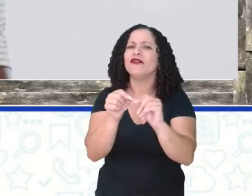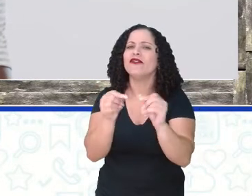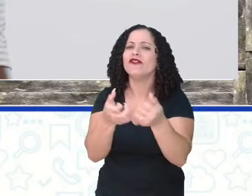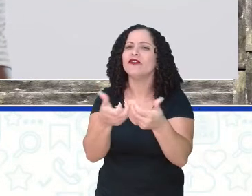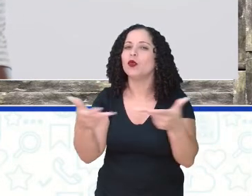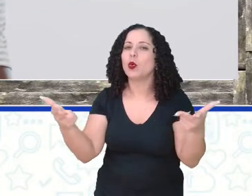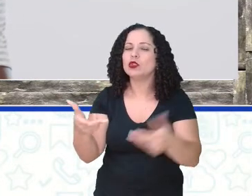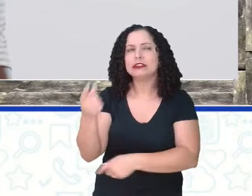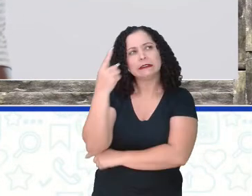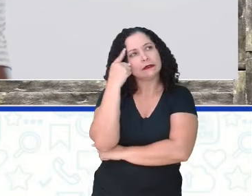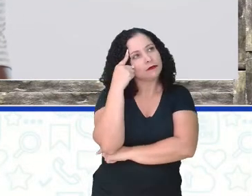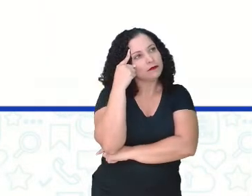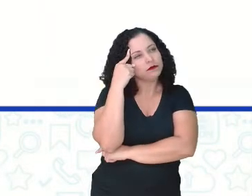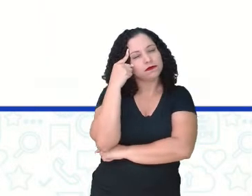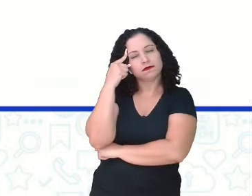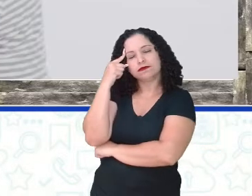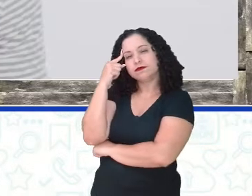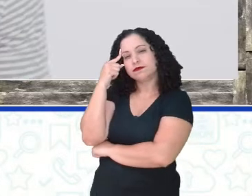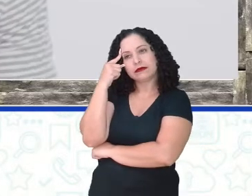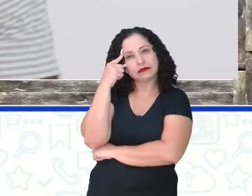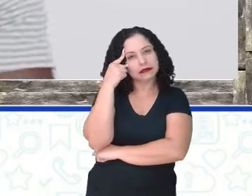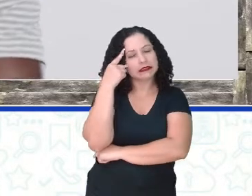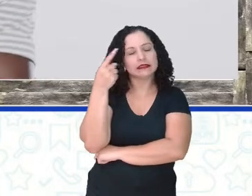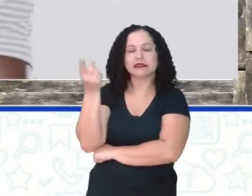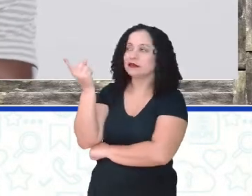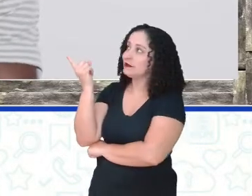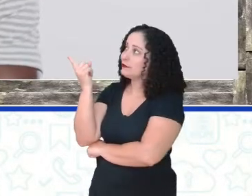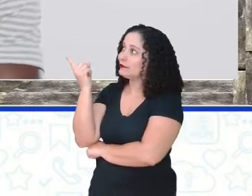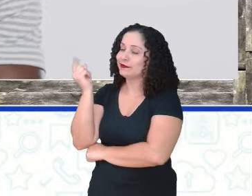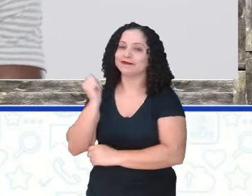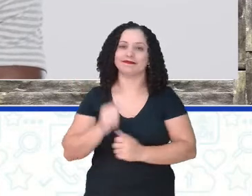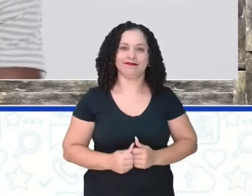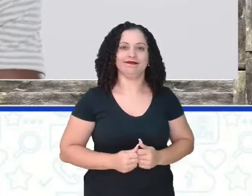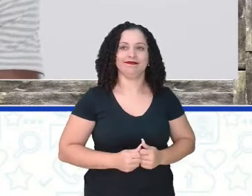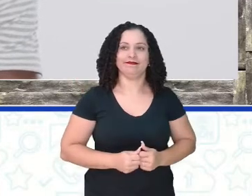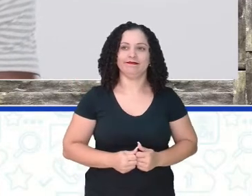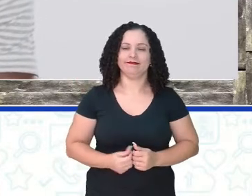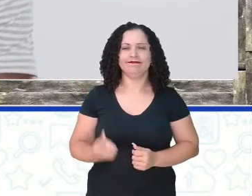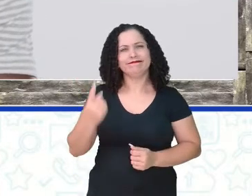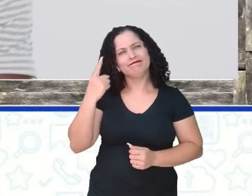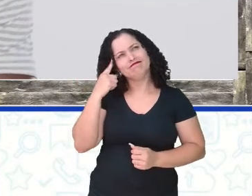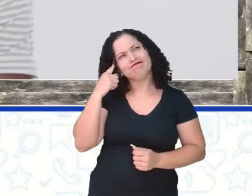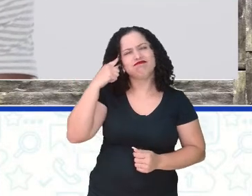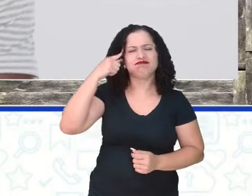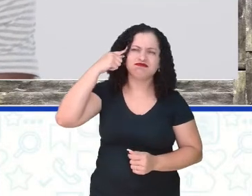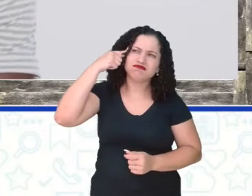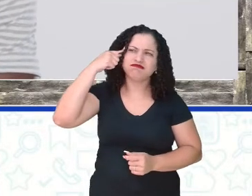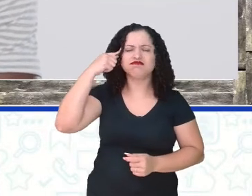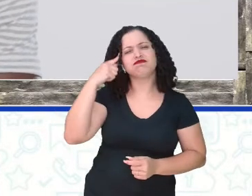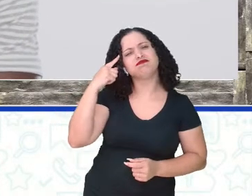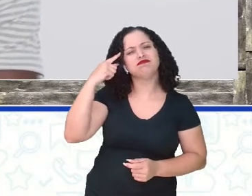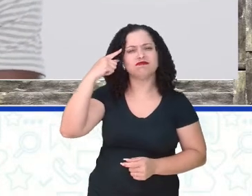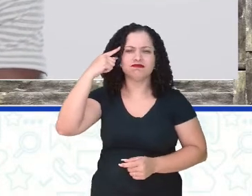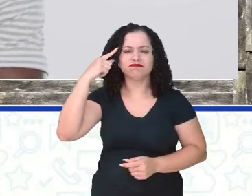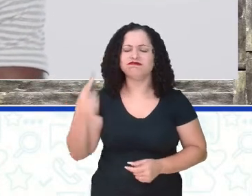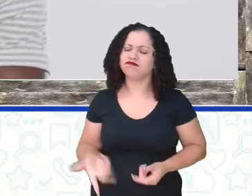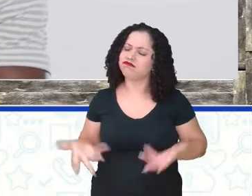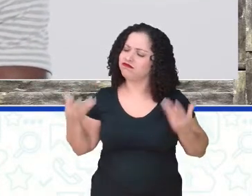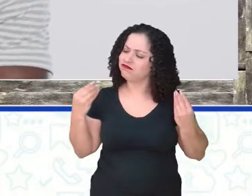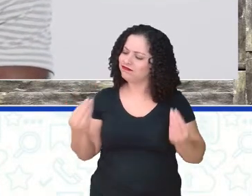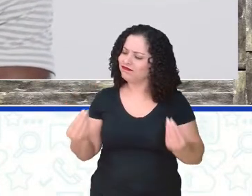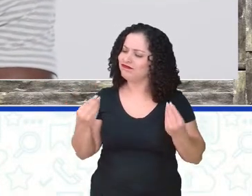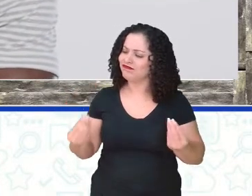tá ali pensativo, ó, querendo saber o que aconteceu. Olha a cara dele. Puxa,